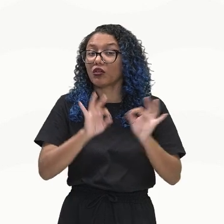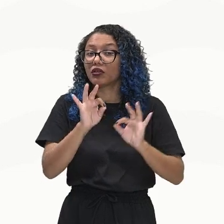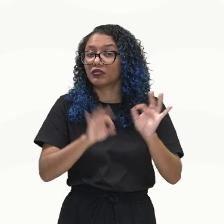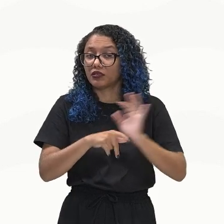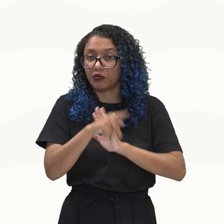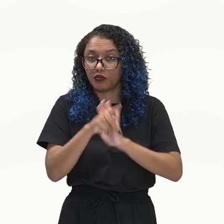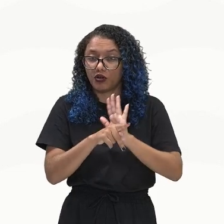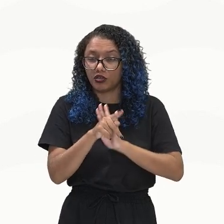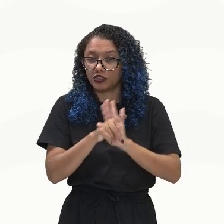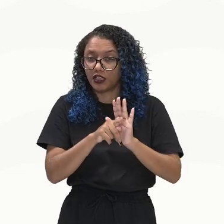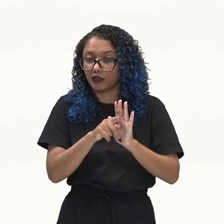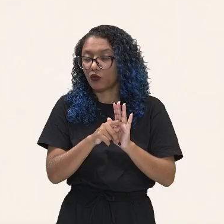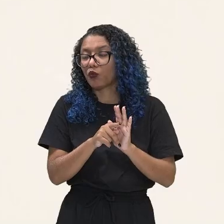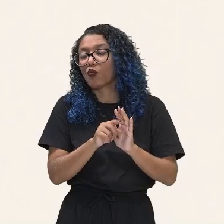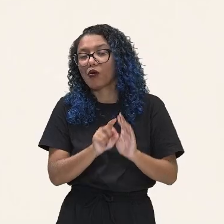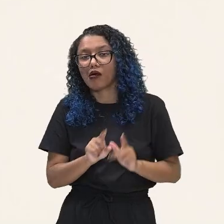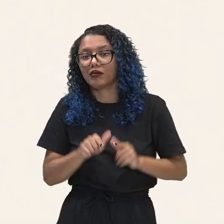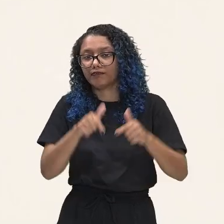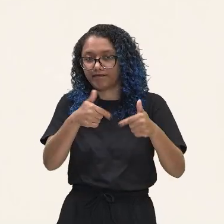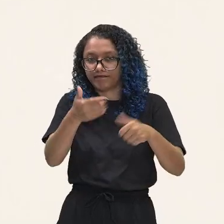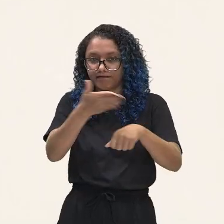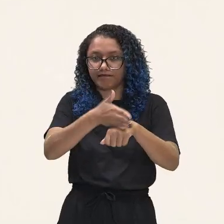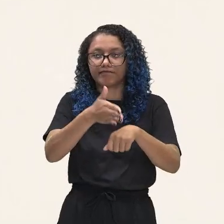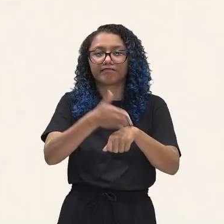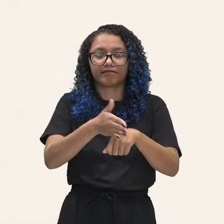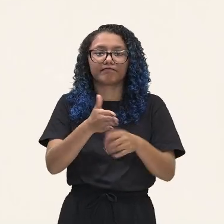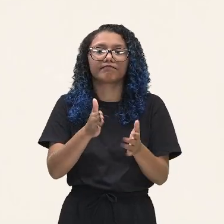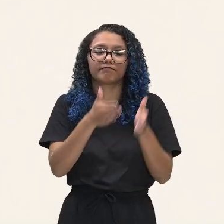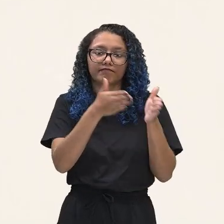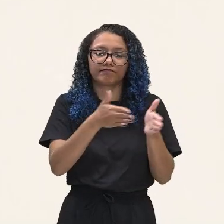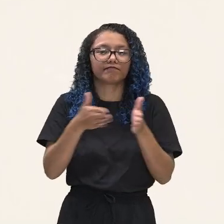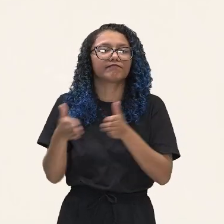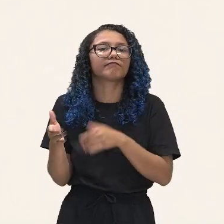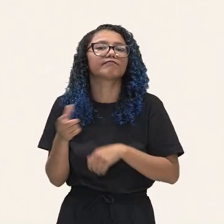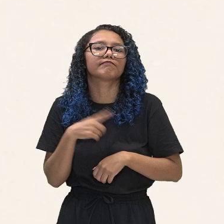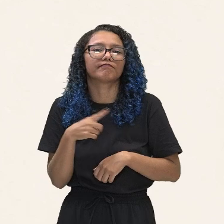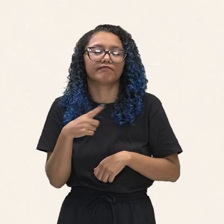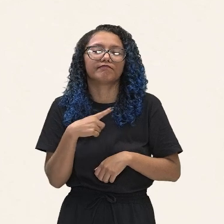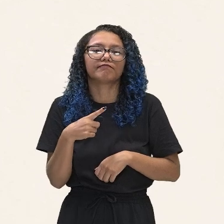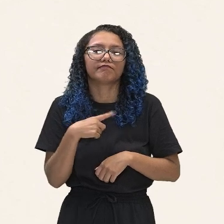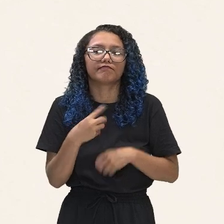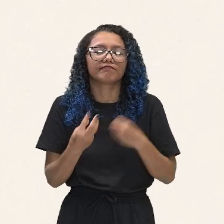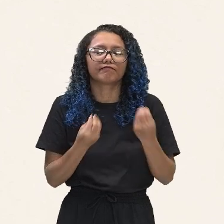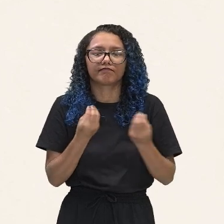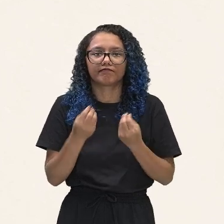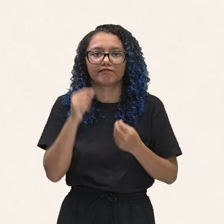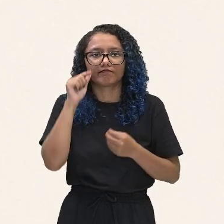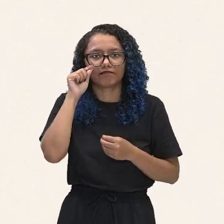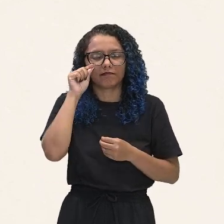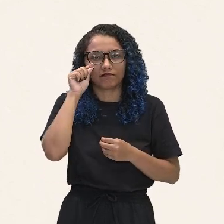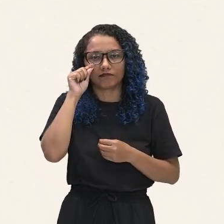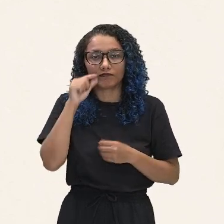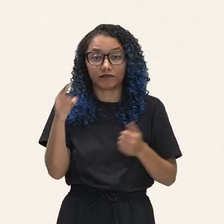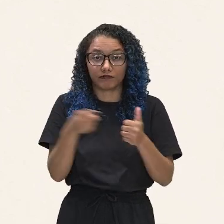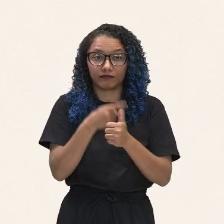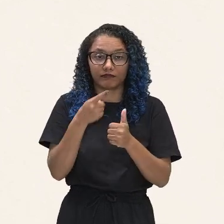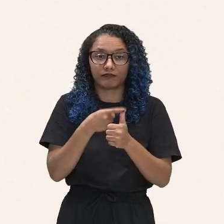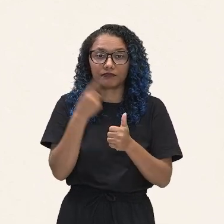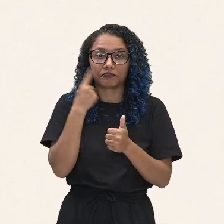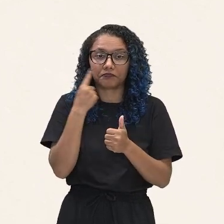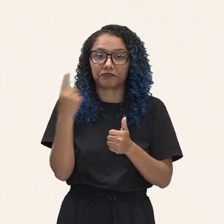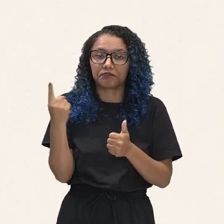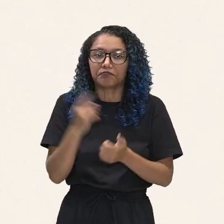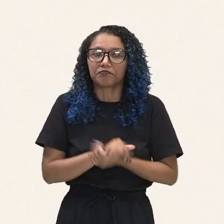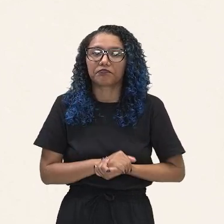temos algumas fases para criar este plano de ação. Primeiro, estabeleça